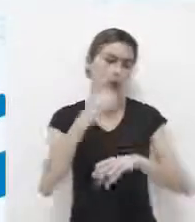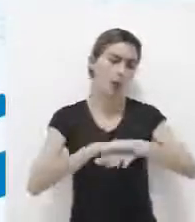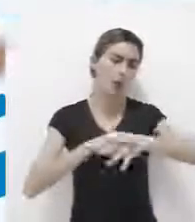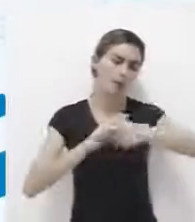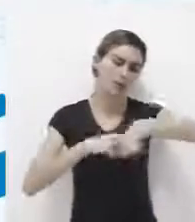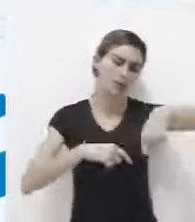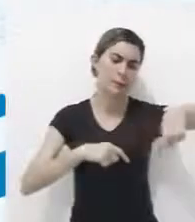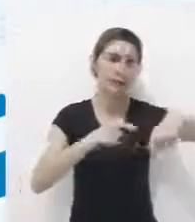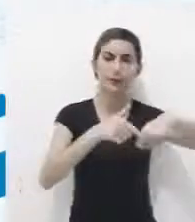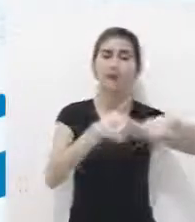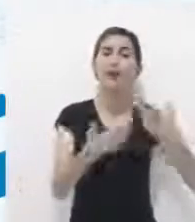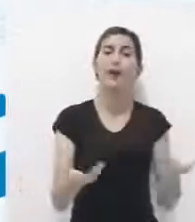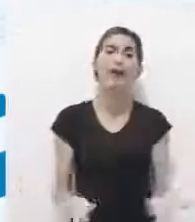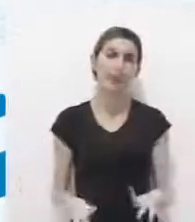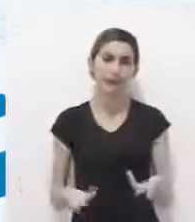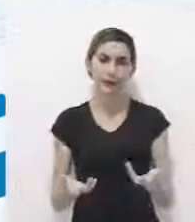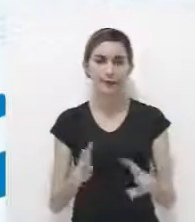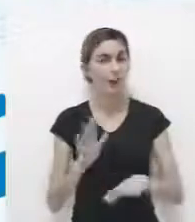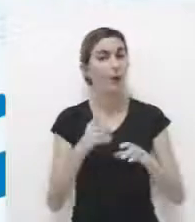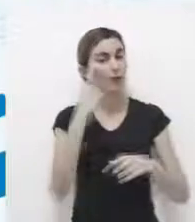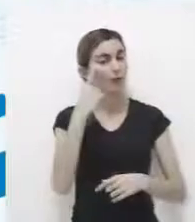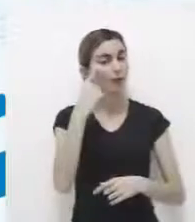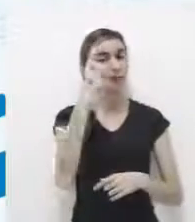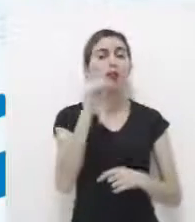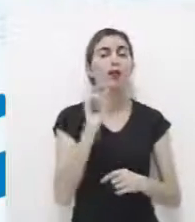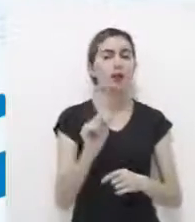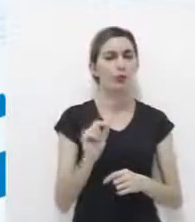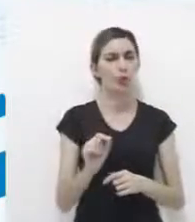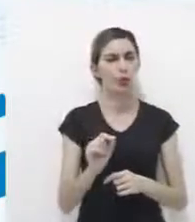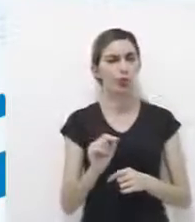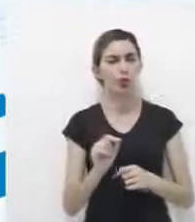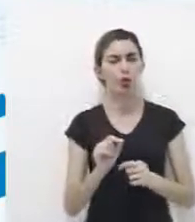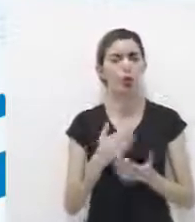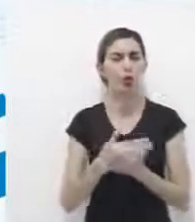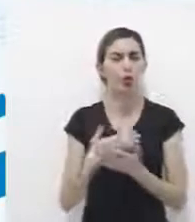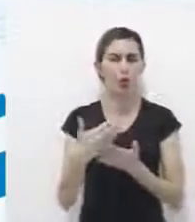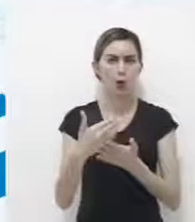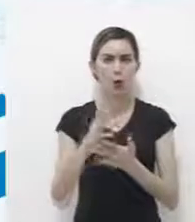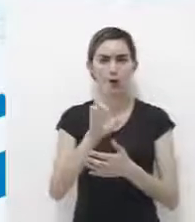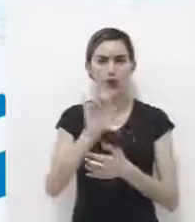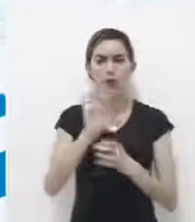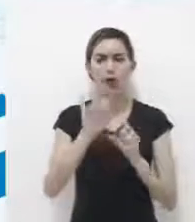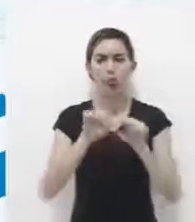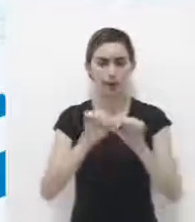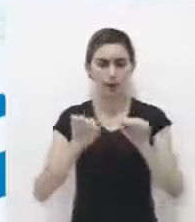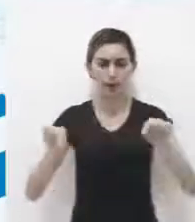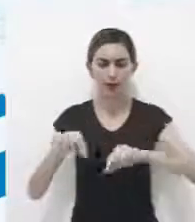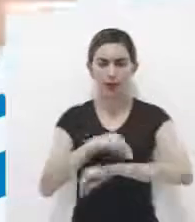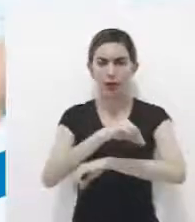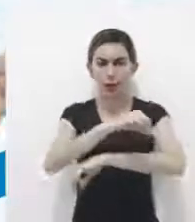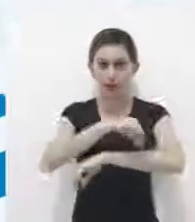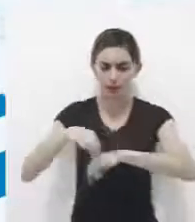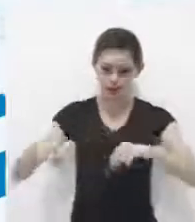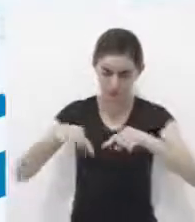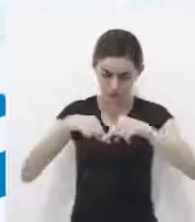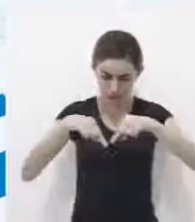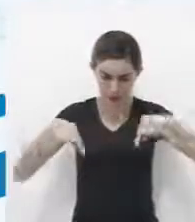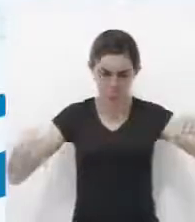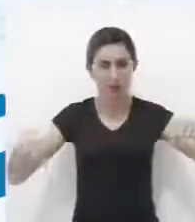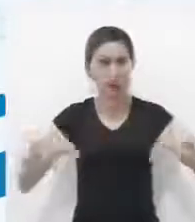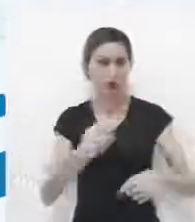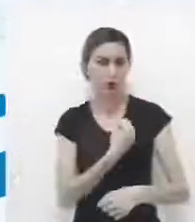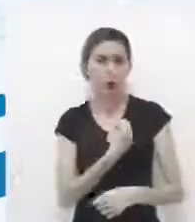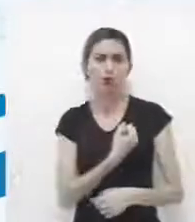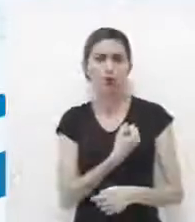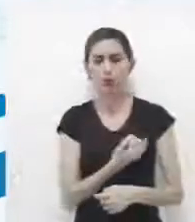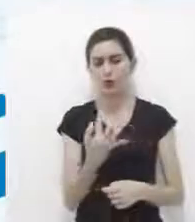alguém pode ser canhoto. E aí, como é que fica? Tá? Mas essa ideia é oriunda da reta numérica. Olha aí, ó,